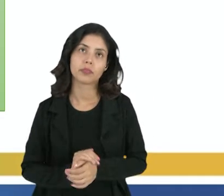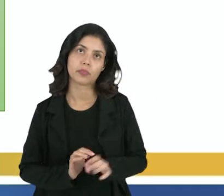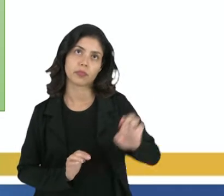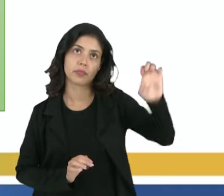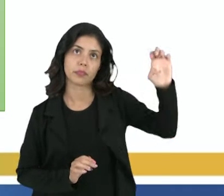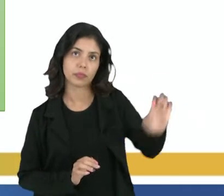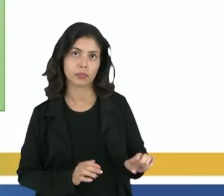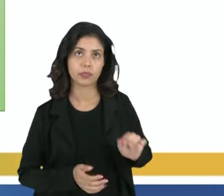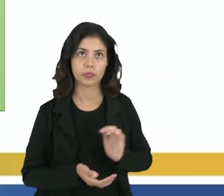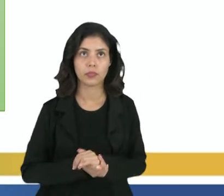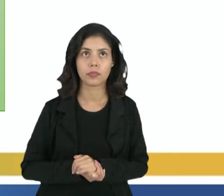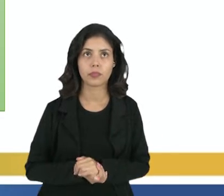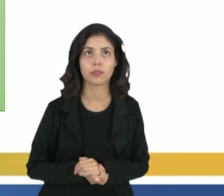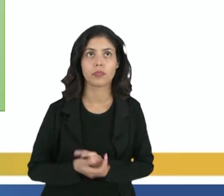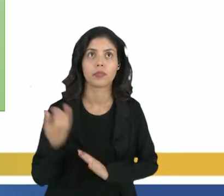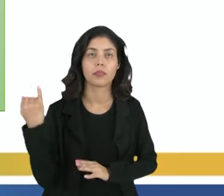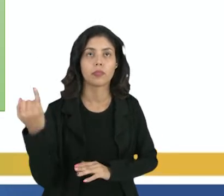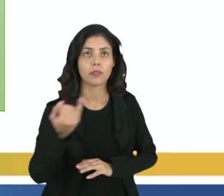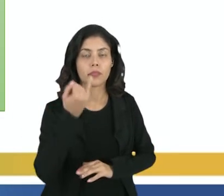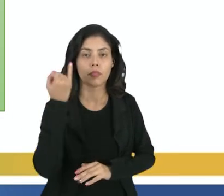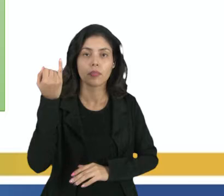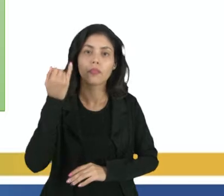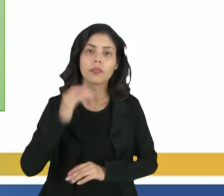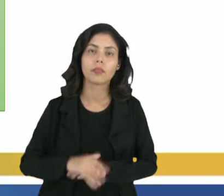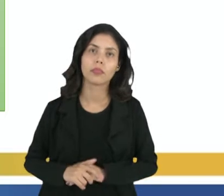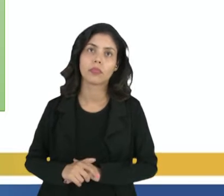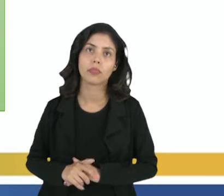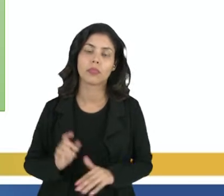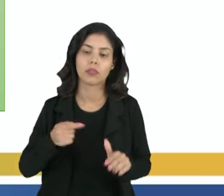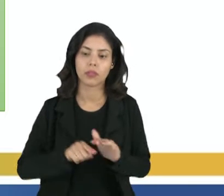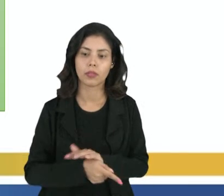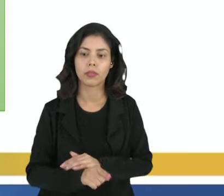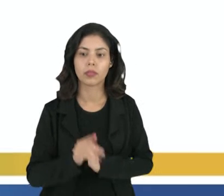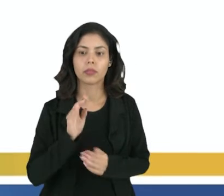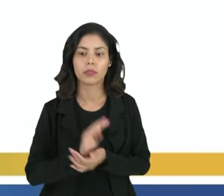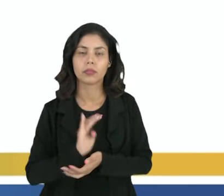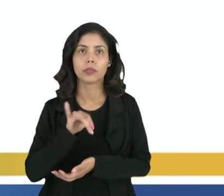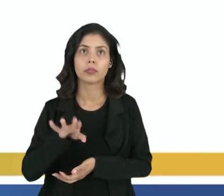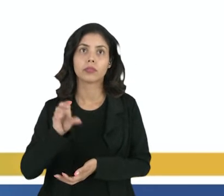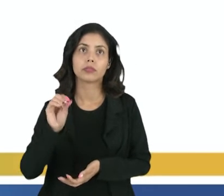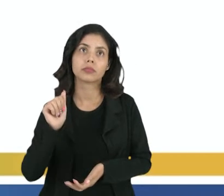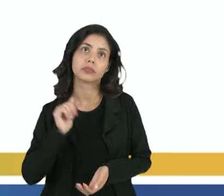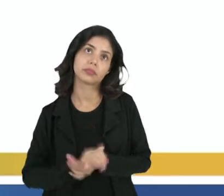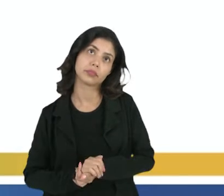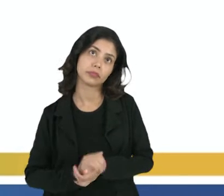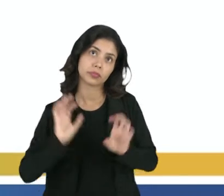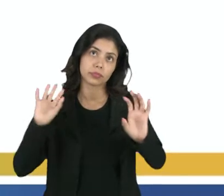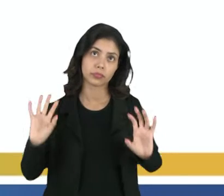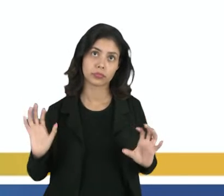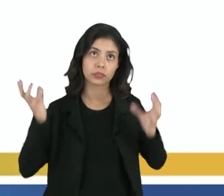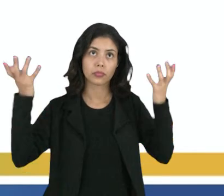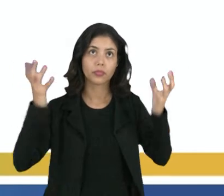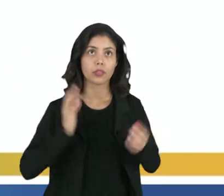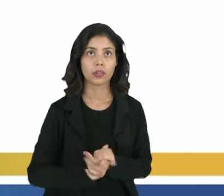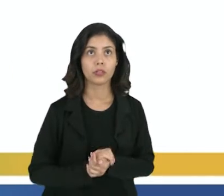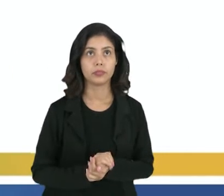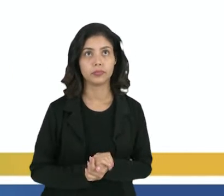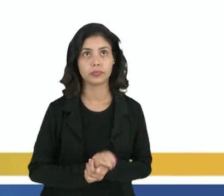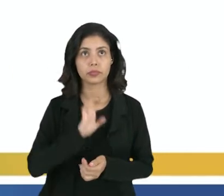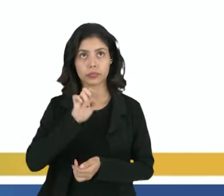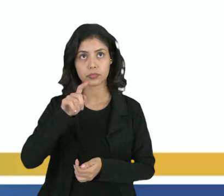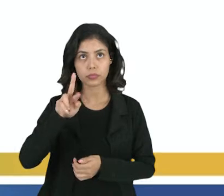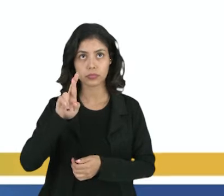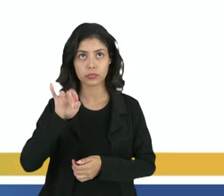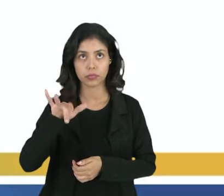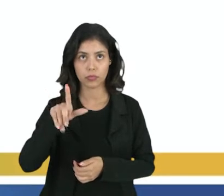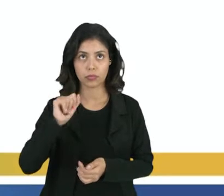Vitória régia, e é a principal, né, dentro desse bioma. E o clima, né? O clima desse bioma